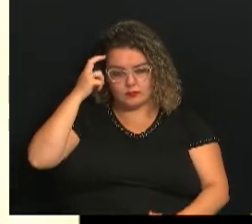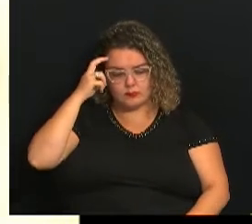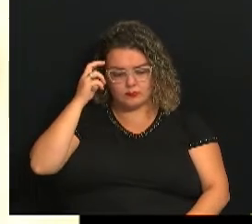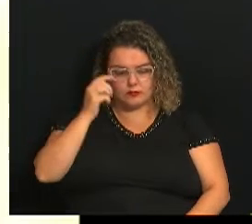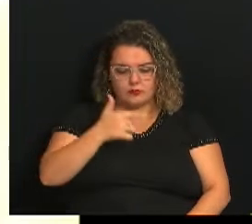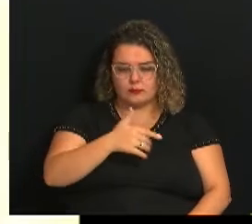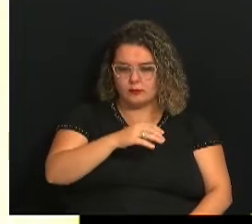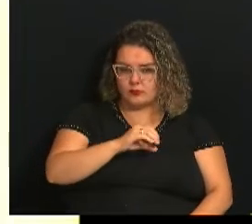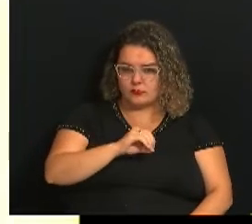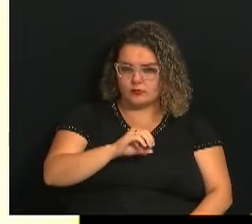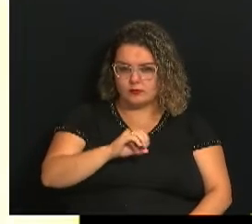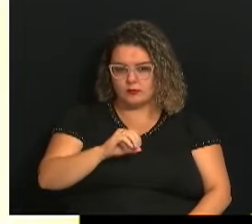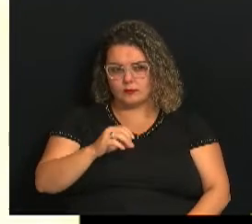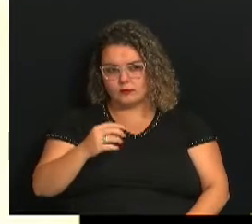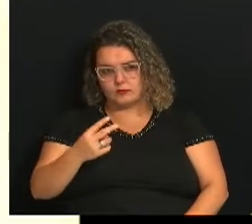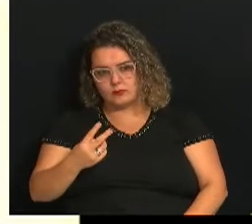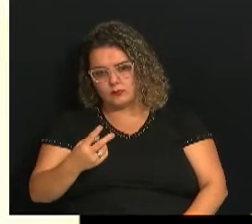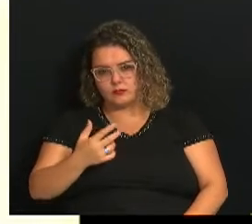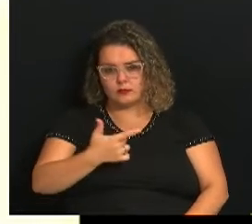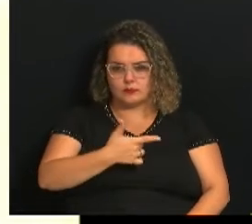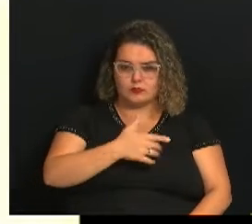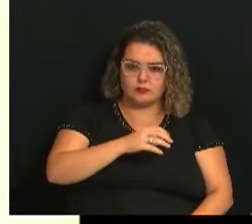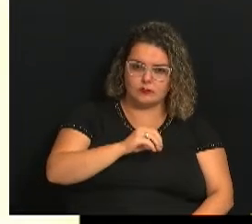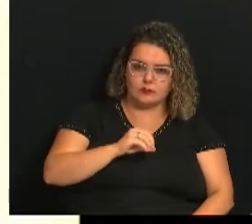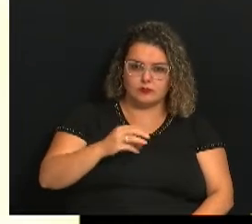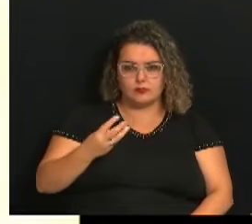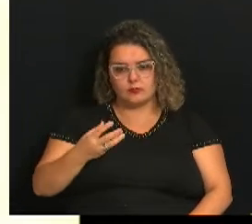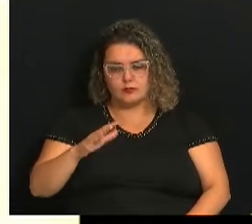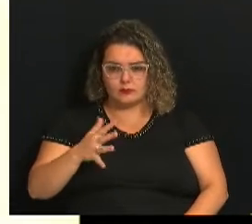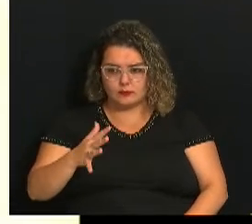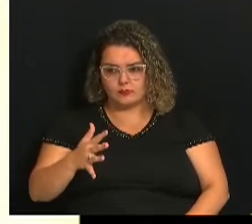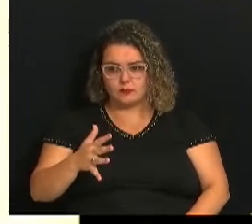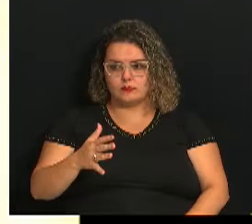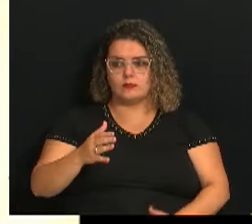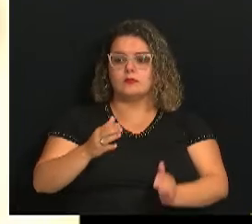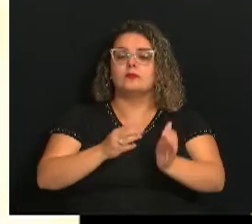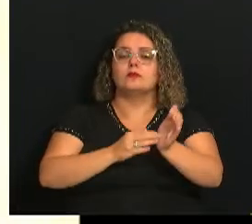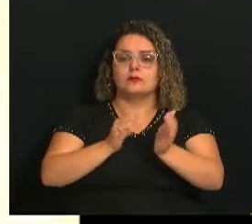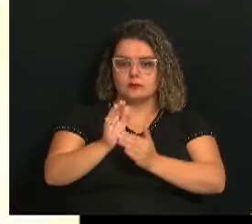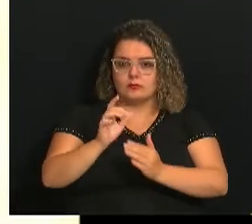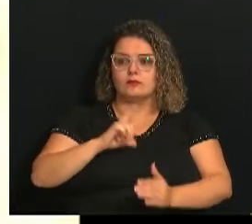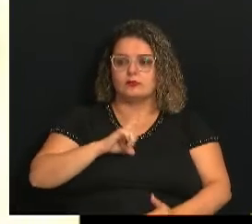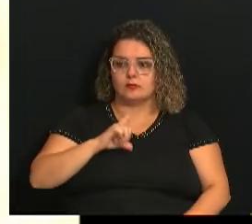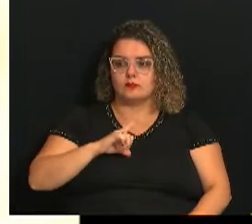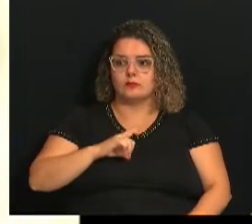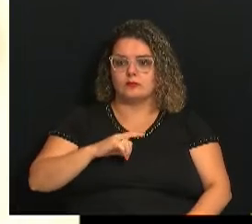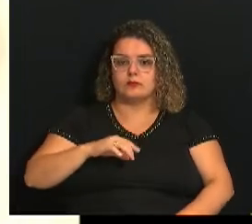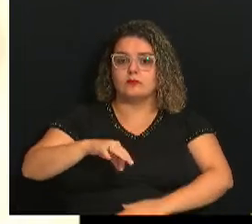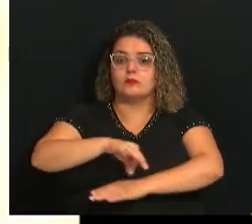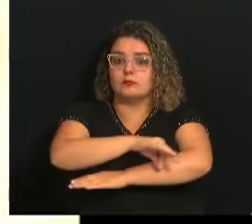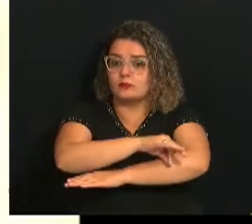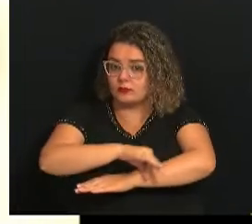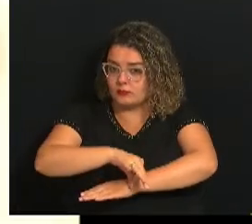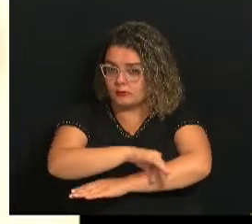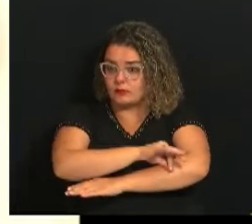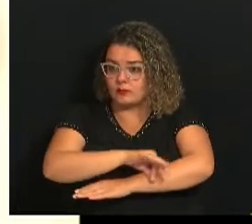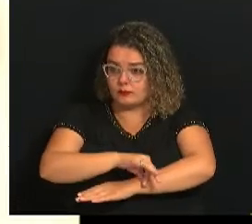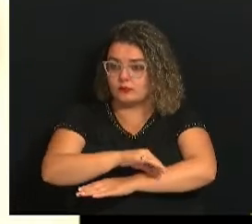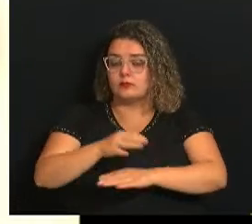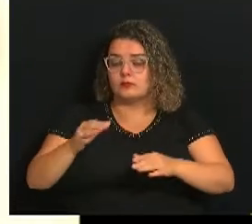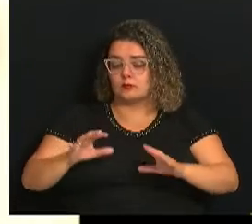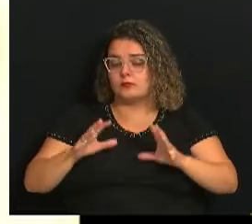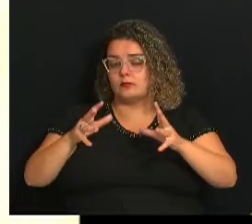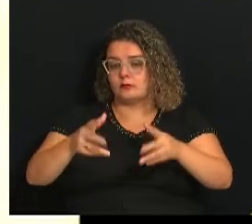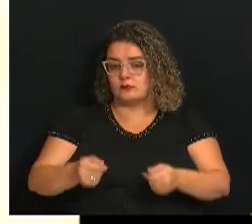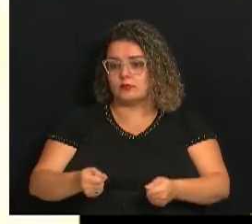2003. Certo? Recentemente teve concurso para arquiteto no geral e que agora, por conta